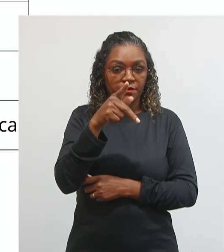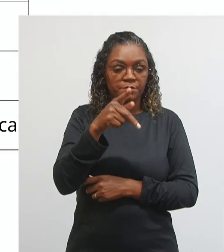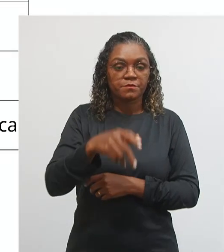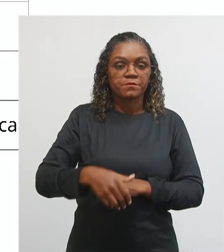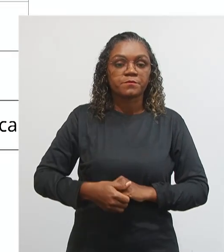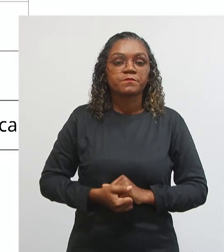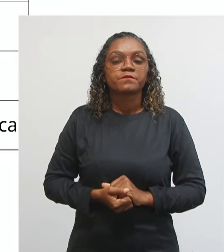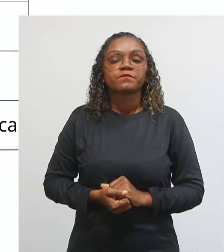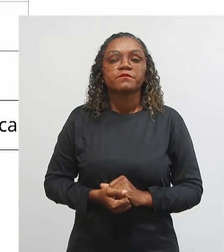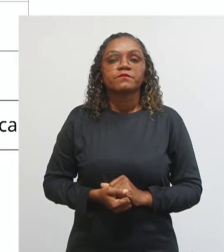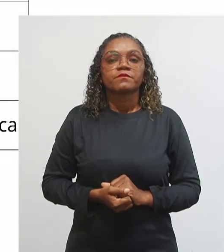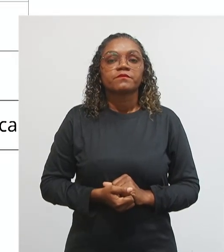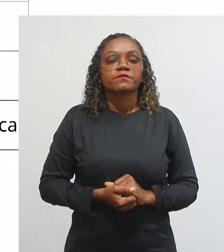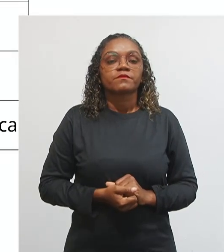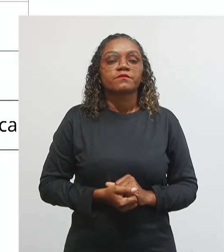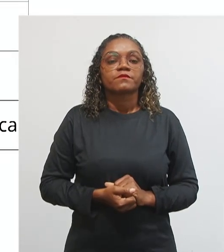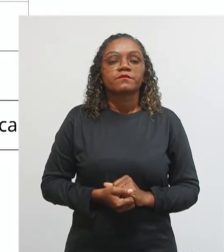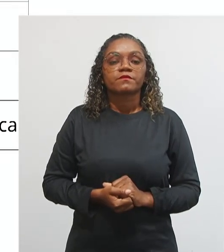Serviço.